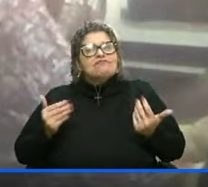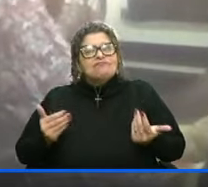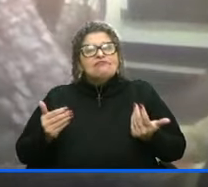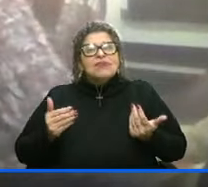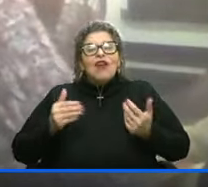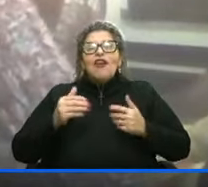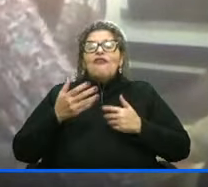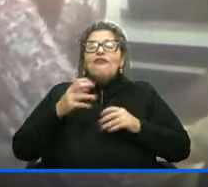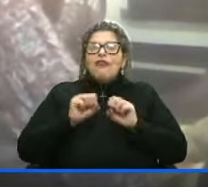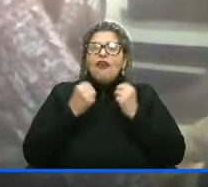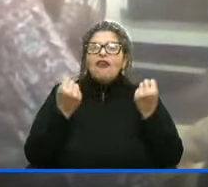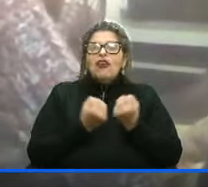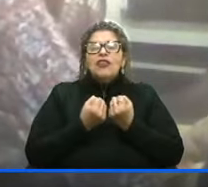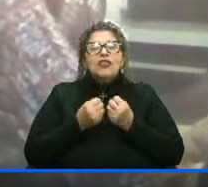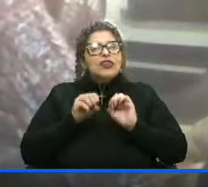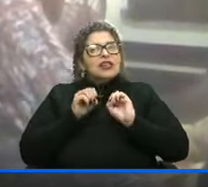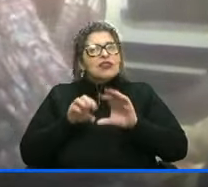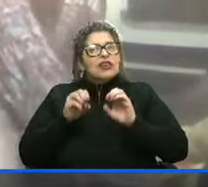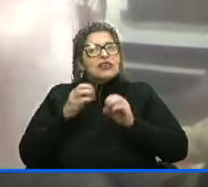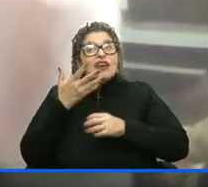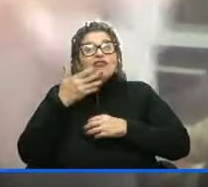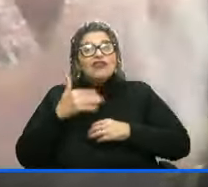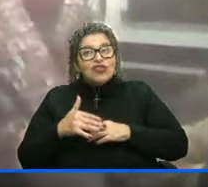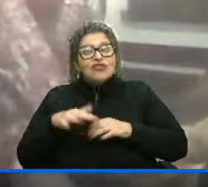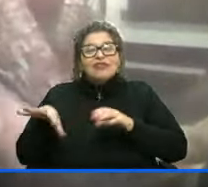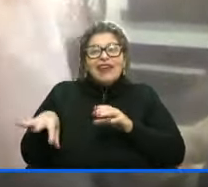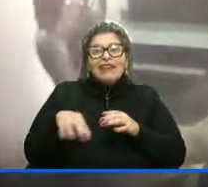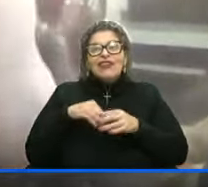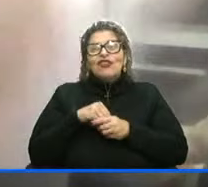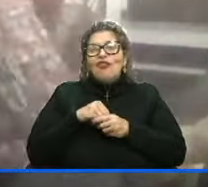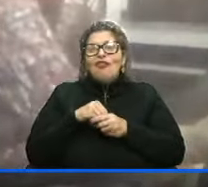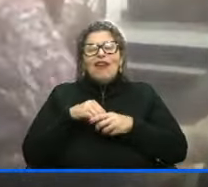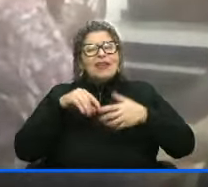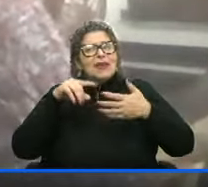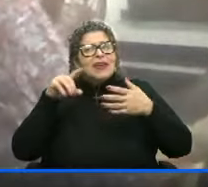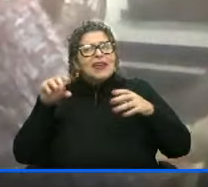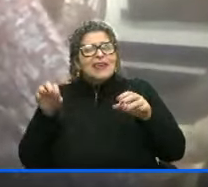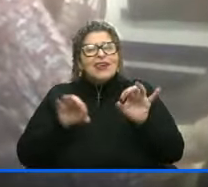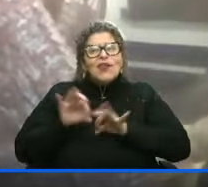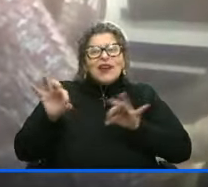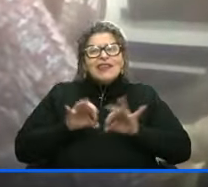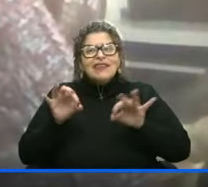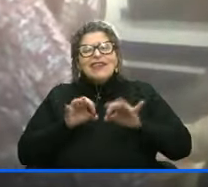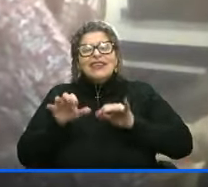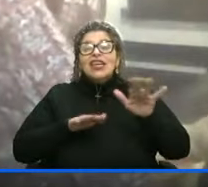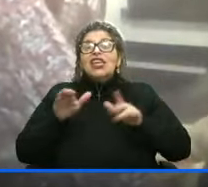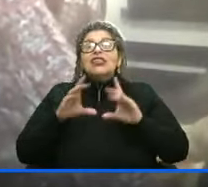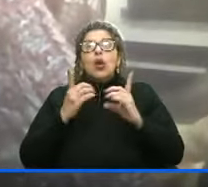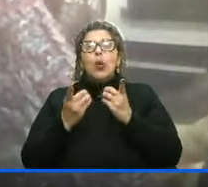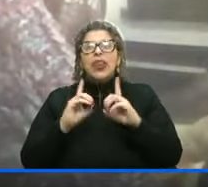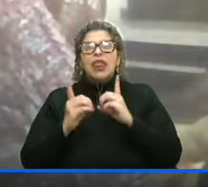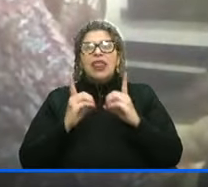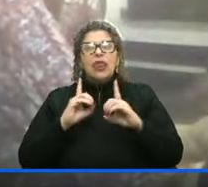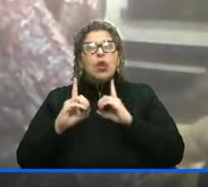Fórum da Educação Infantil. Obrigada por me ajudar. Que é dentro do fórum, que reúne todas, que tem uma coordenação, quem é que está coordenando